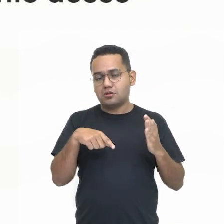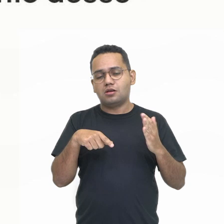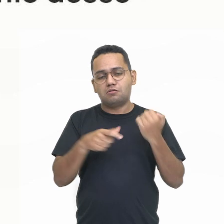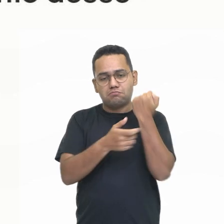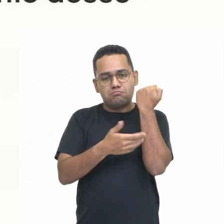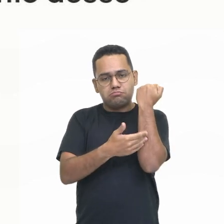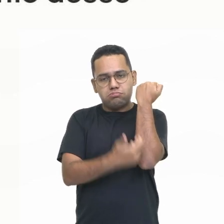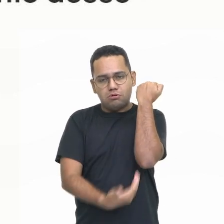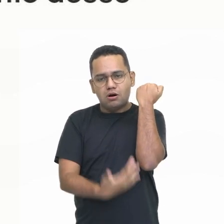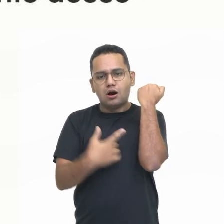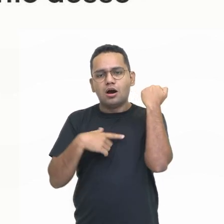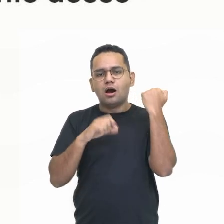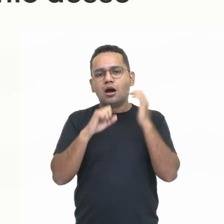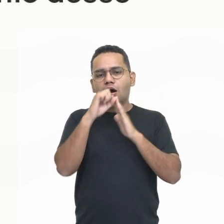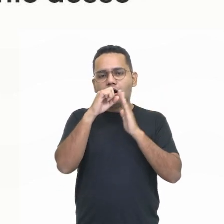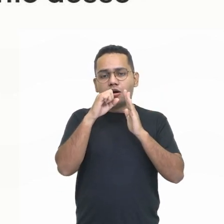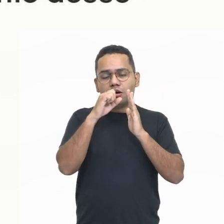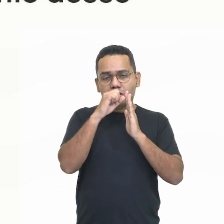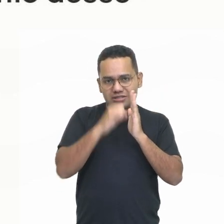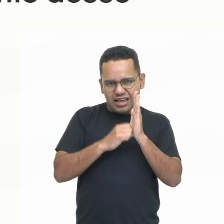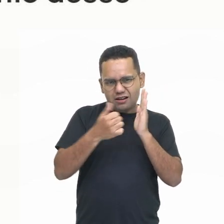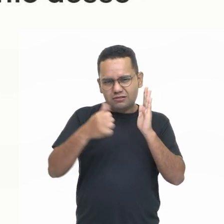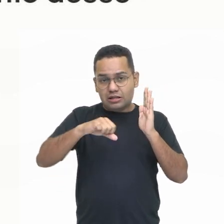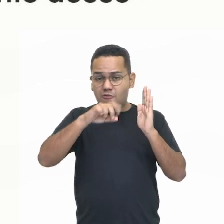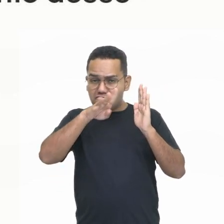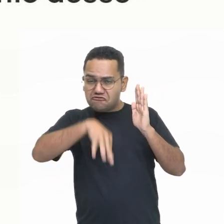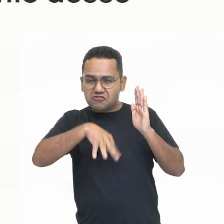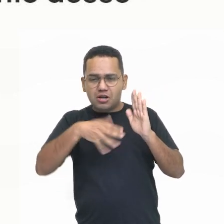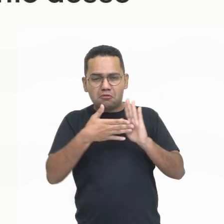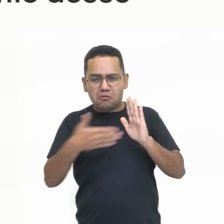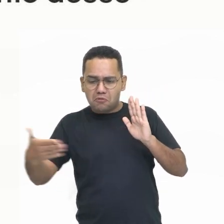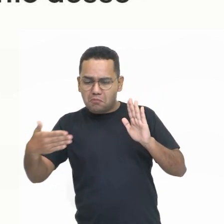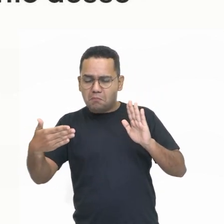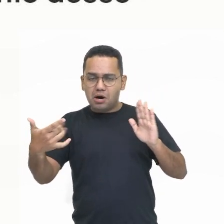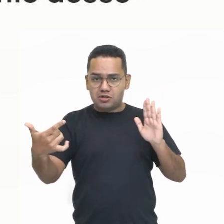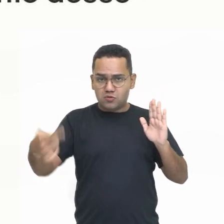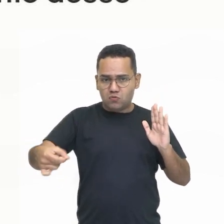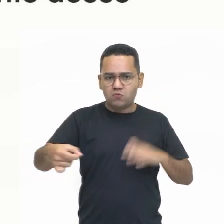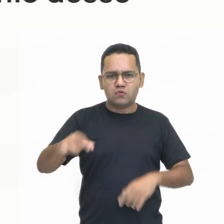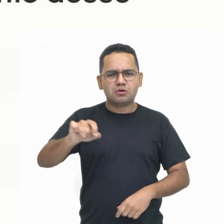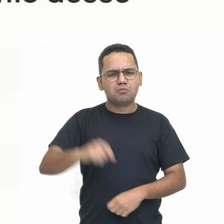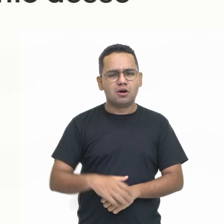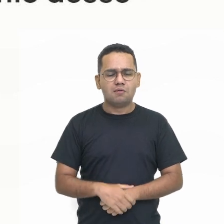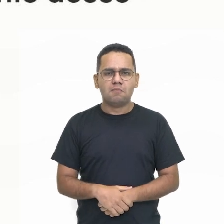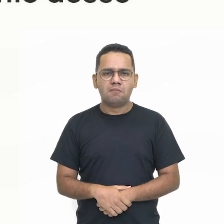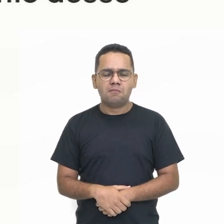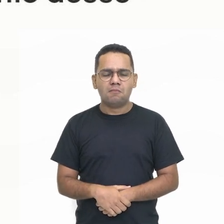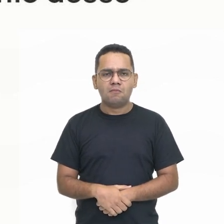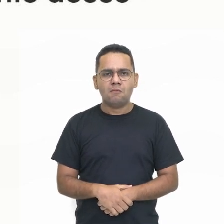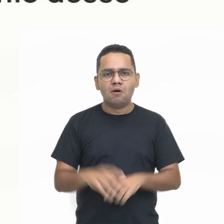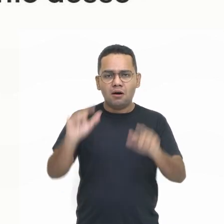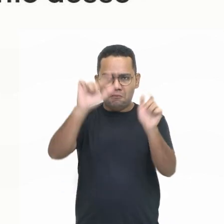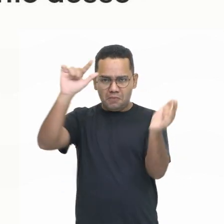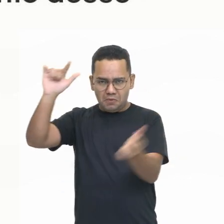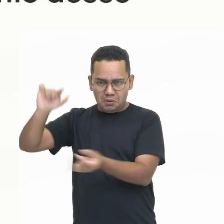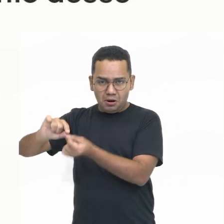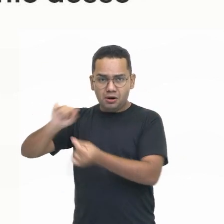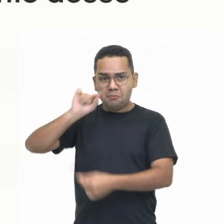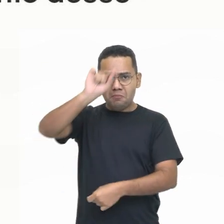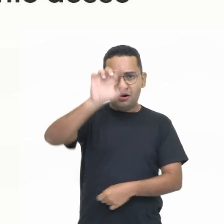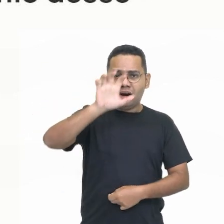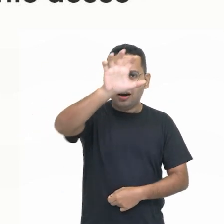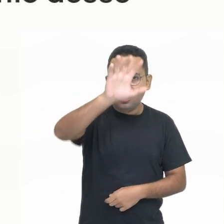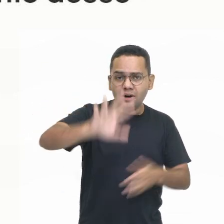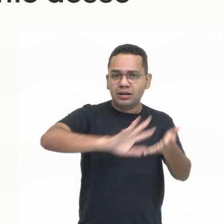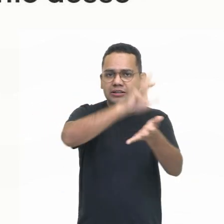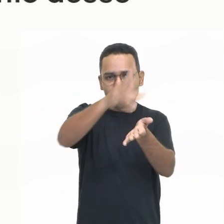do século XX, né, ele vai ser um ciclo que vai o quê? Estar concentrado na